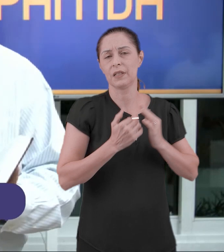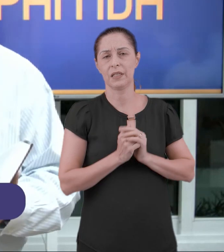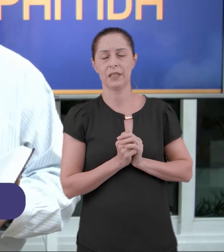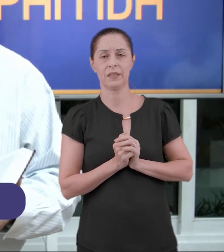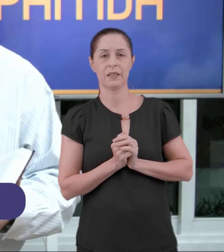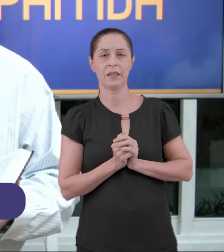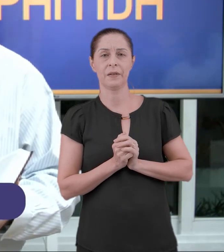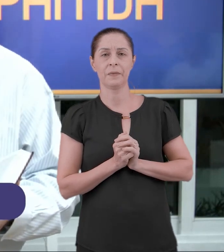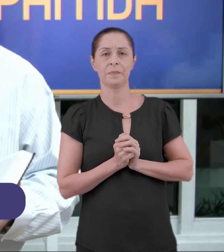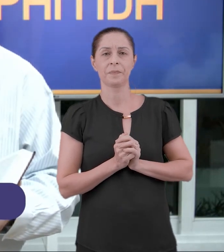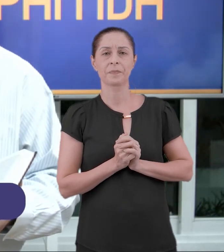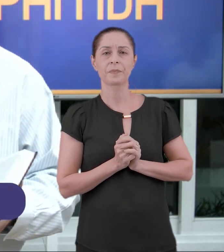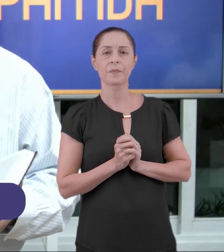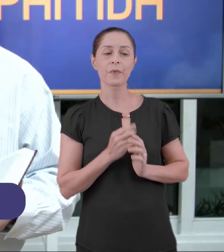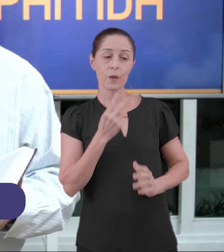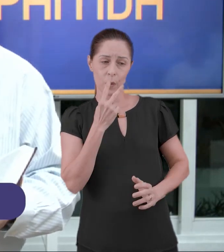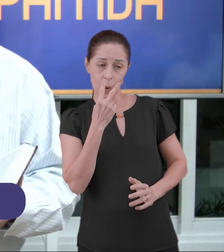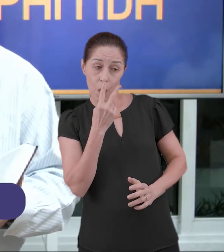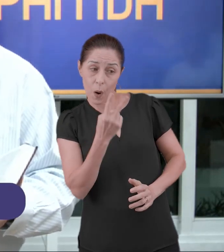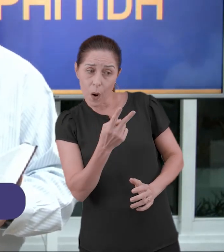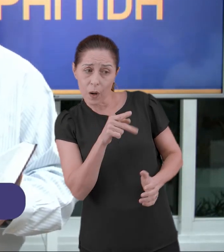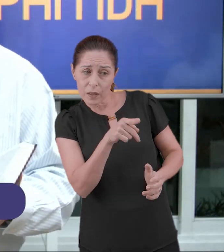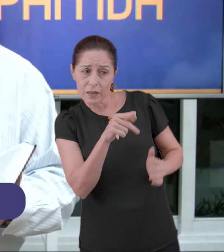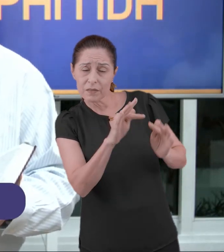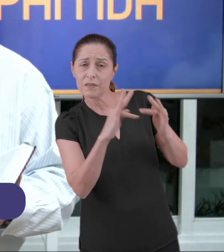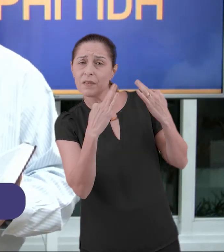Olhe para essas pessoas com amor,